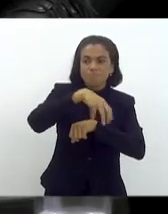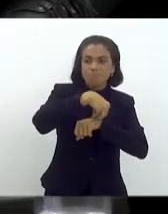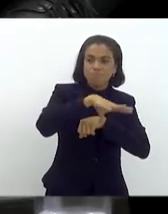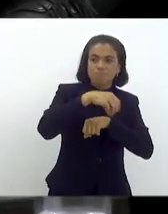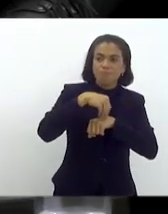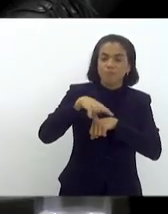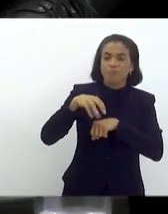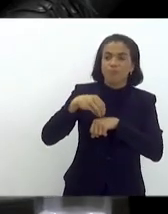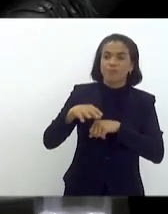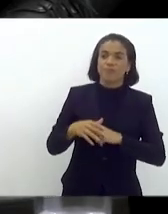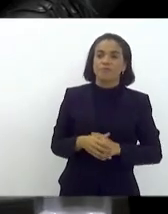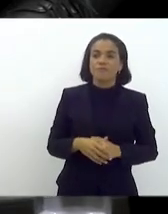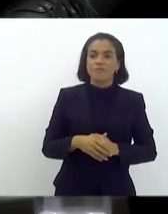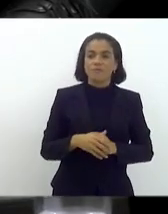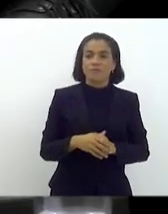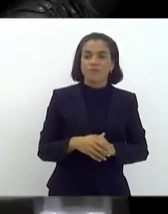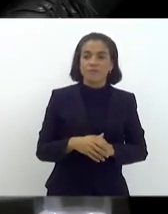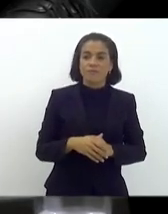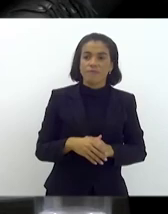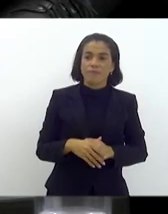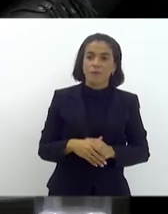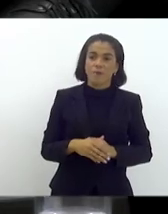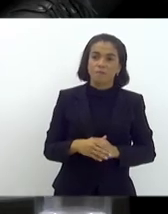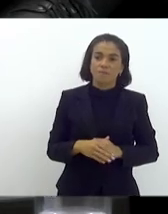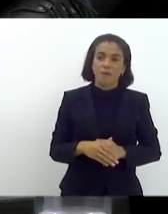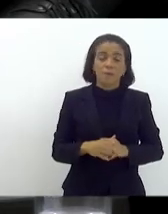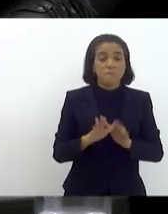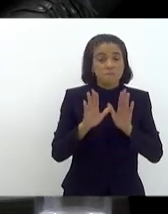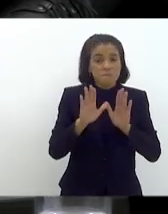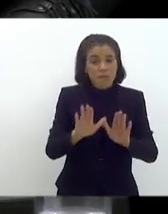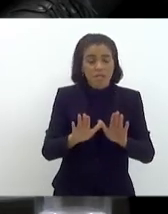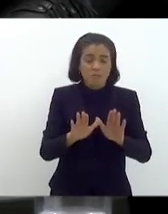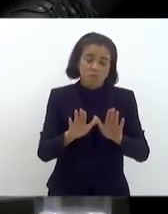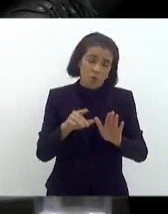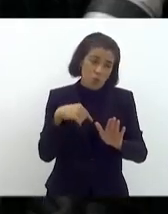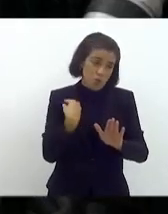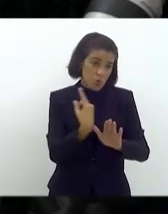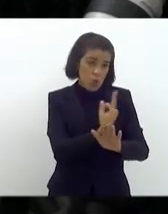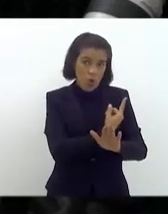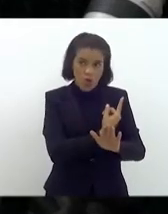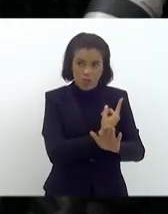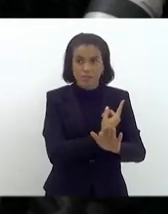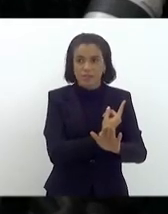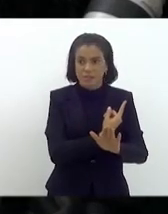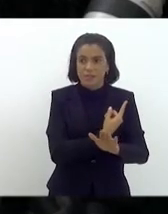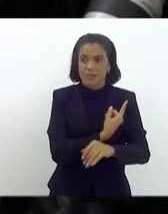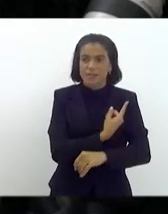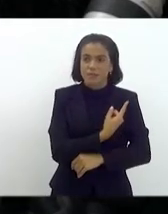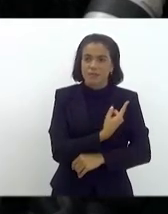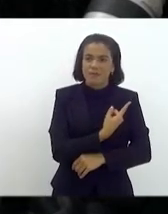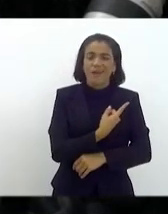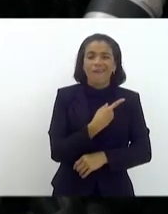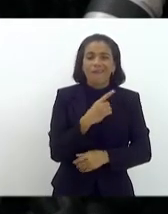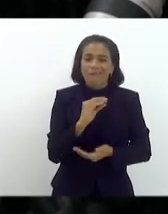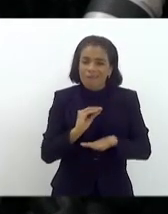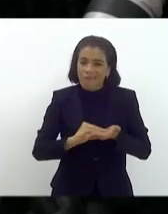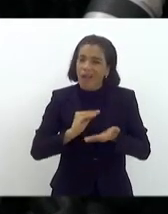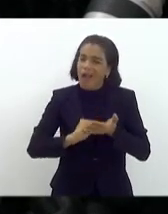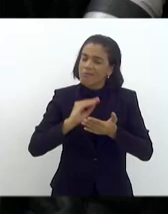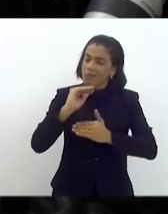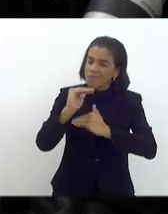sentido apesar de todos os esforços aí eu tô dizendo nós todos ainda estamos muito tímido